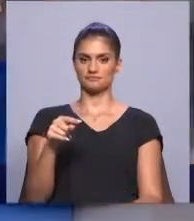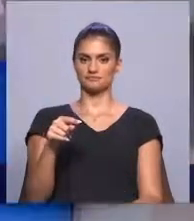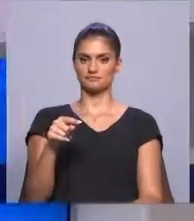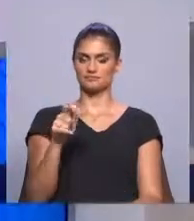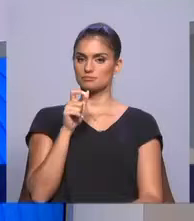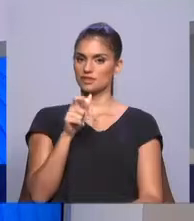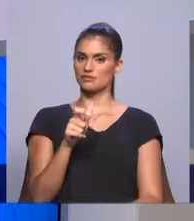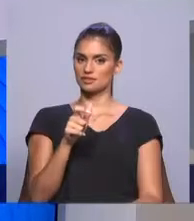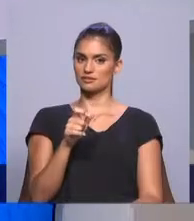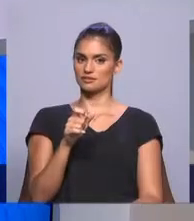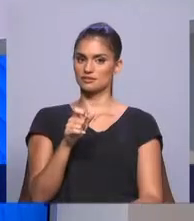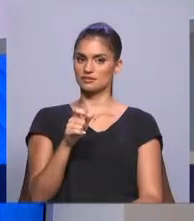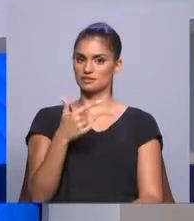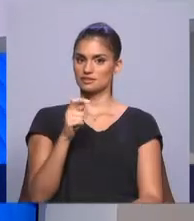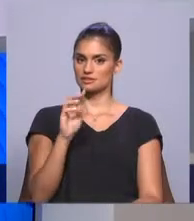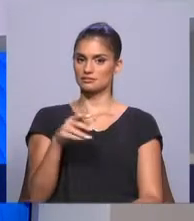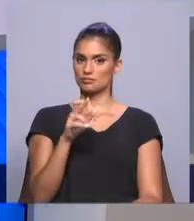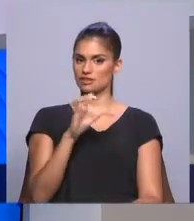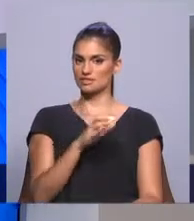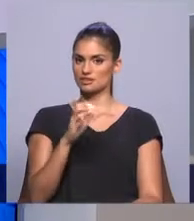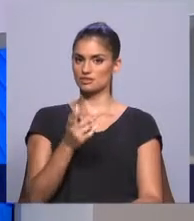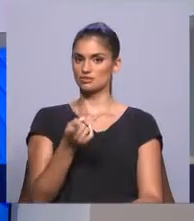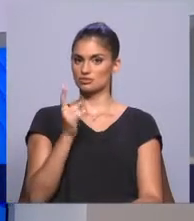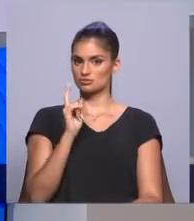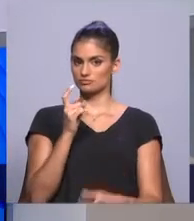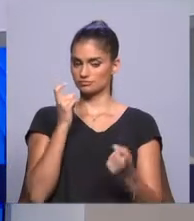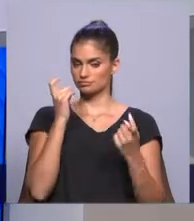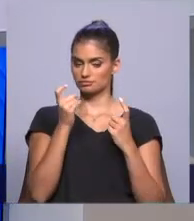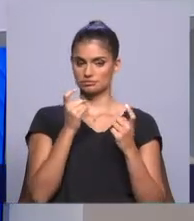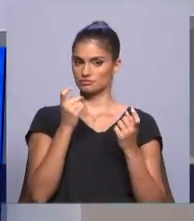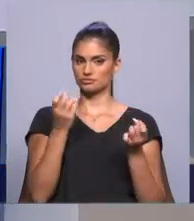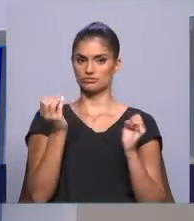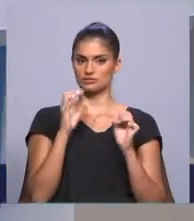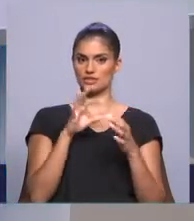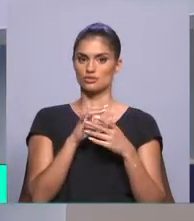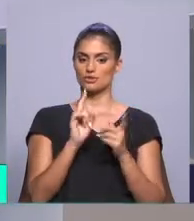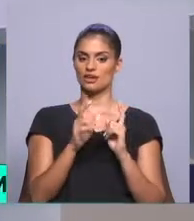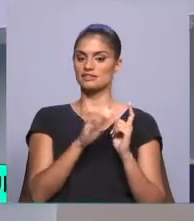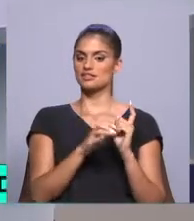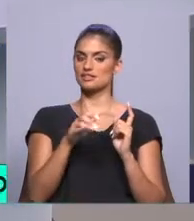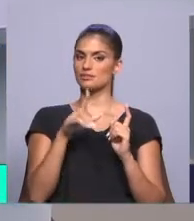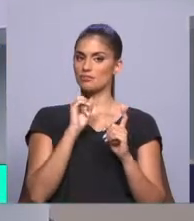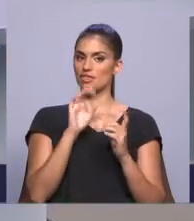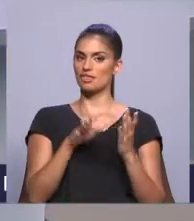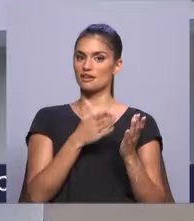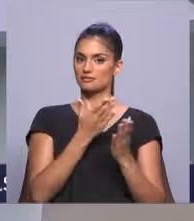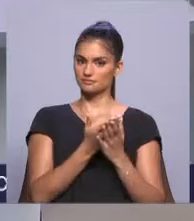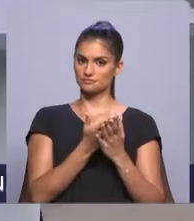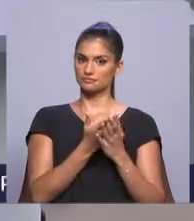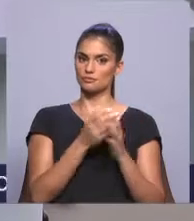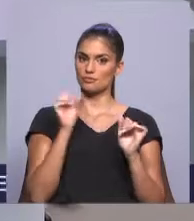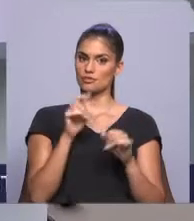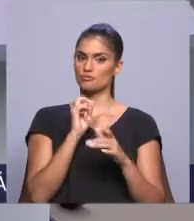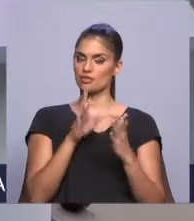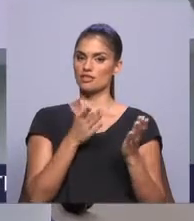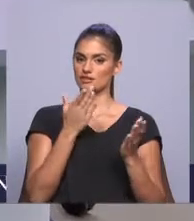palavra temor da ciência não aparece ao acaso, porque nem sempre temos este tipo de reflexões sobre o que é que a ciência também pode provocar, ou do pior que pode